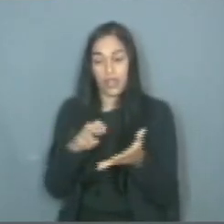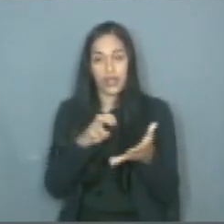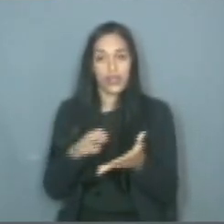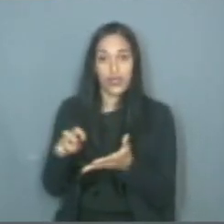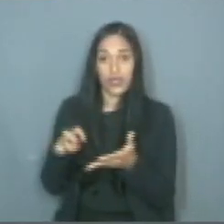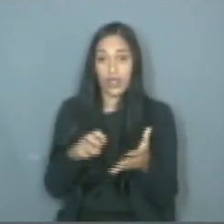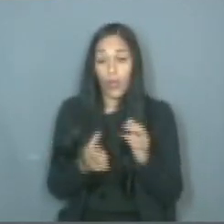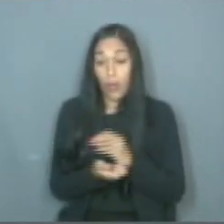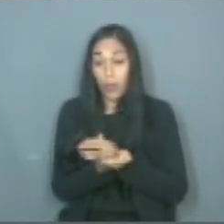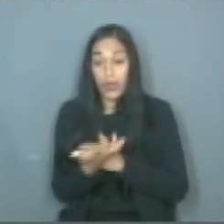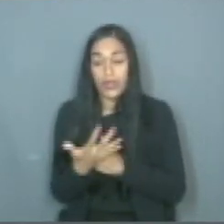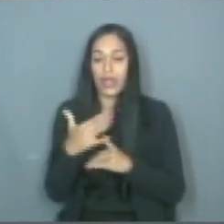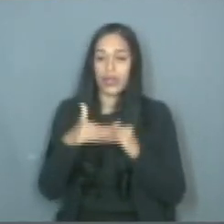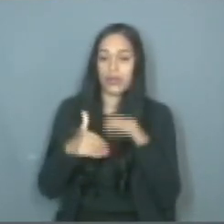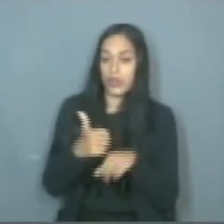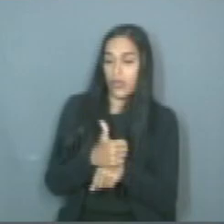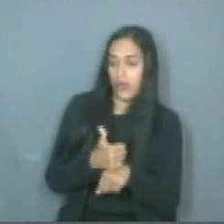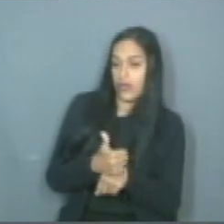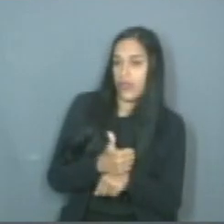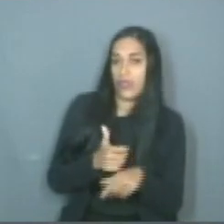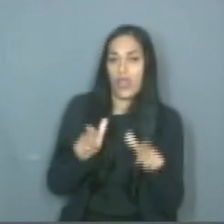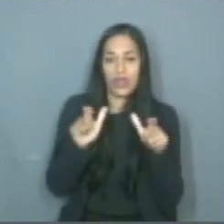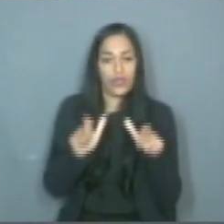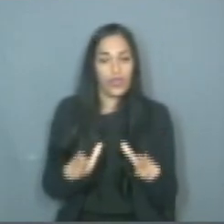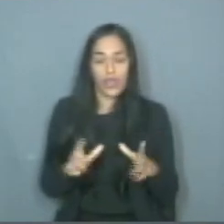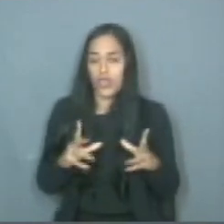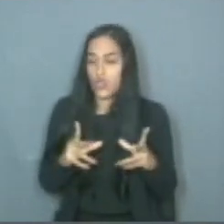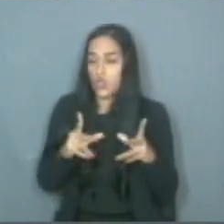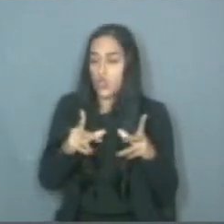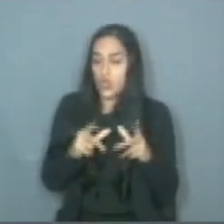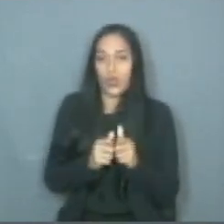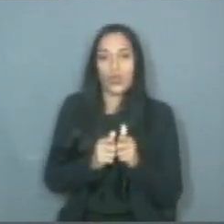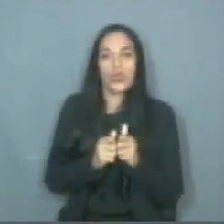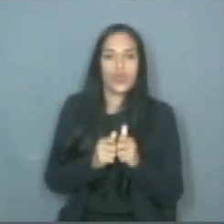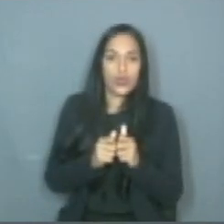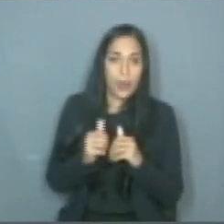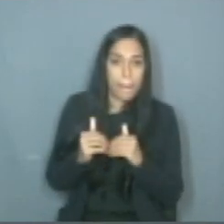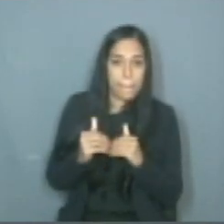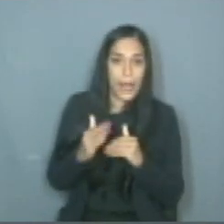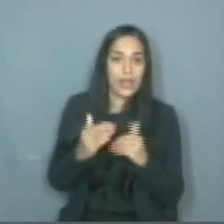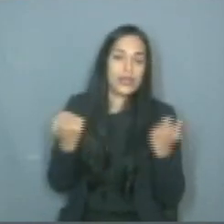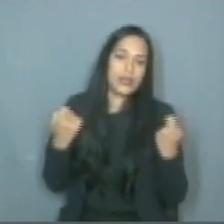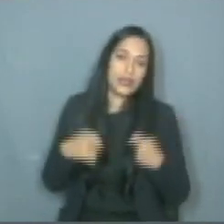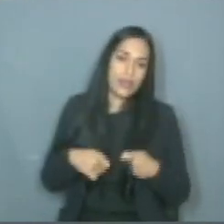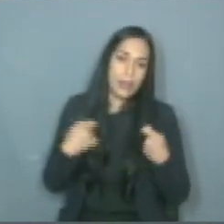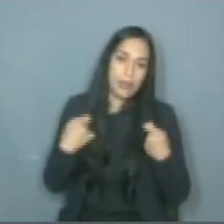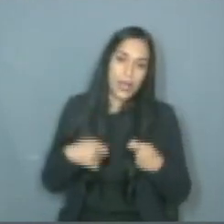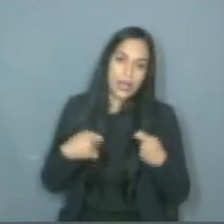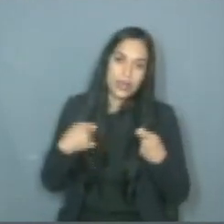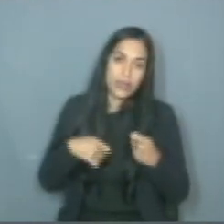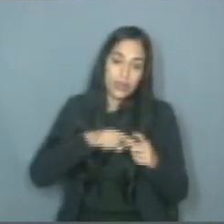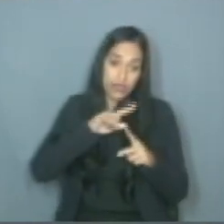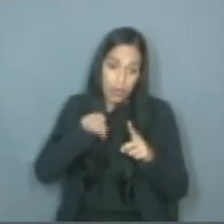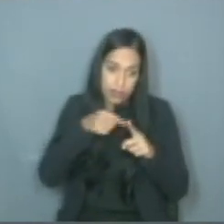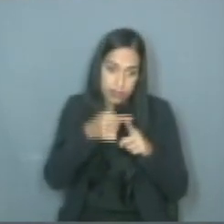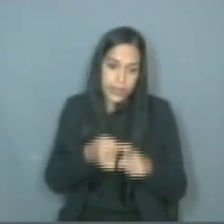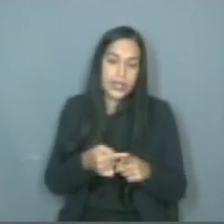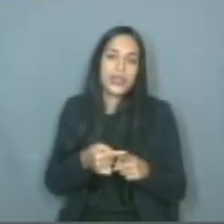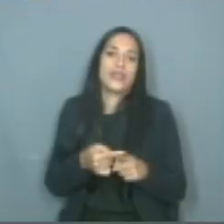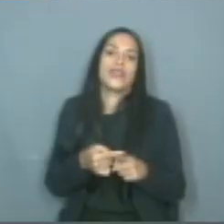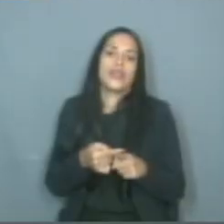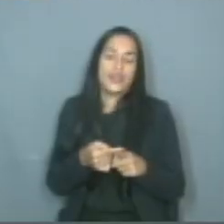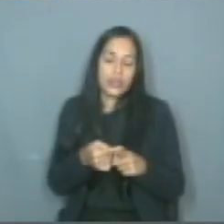o quantitativo de profissionais, de unidades, e tudo isso vai me trazer mais demandas, multiplicarão as minhas